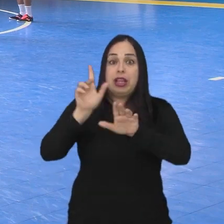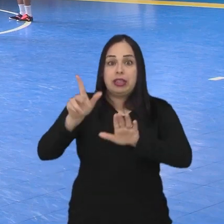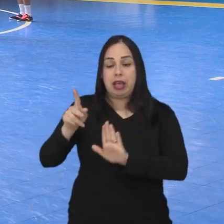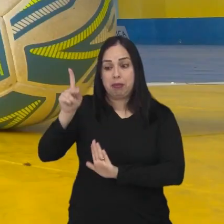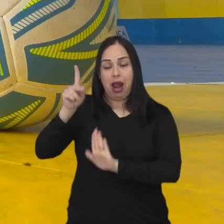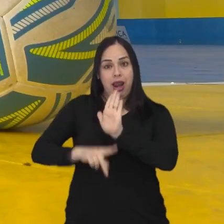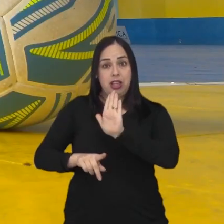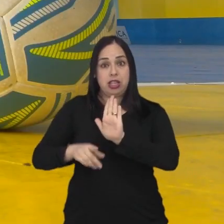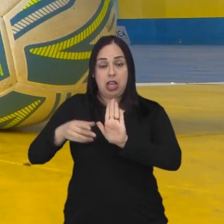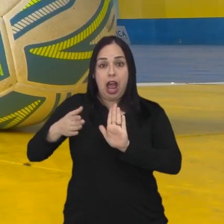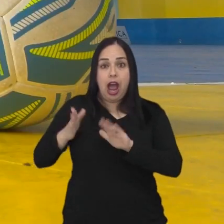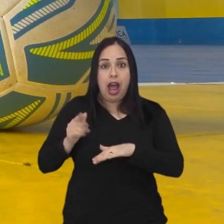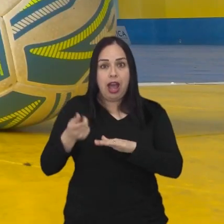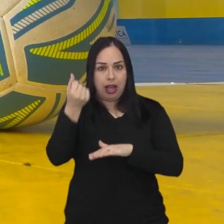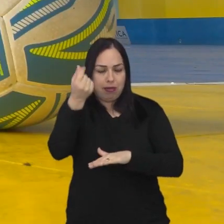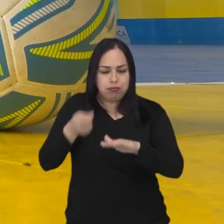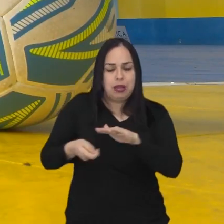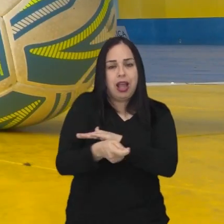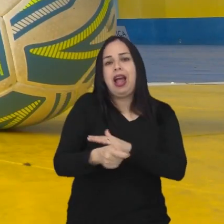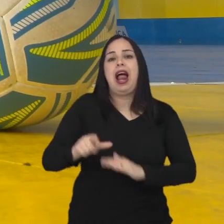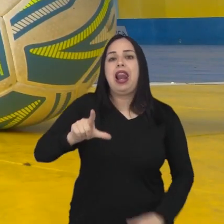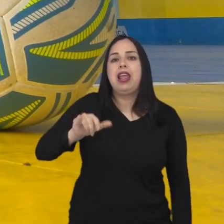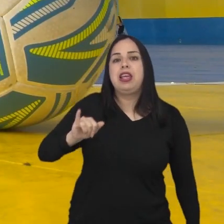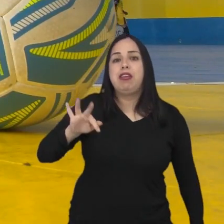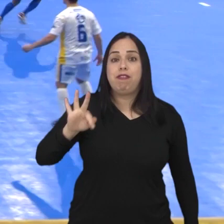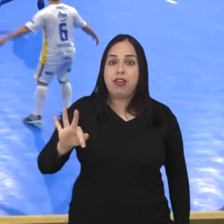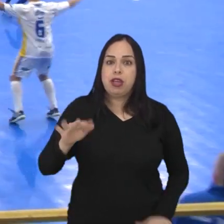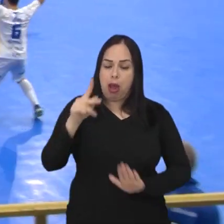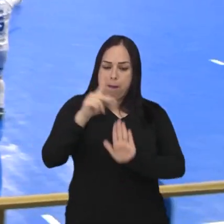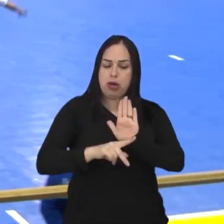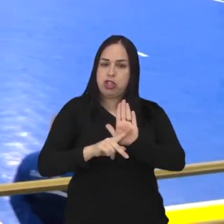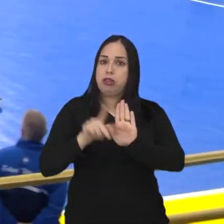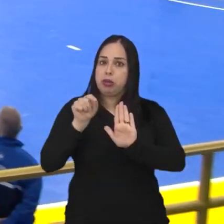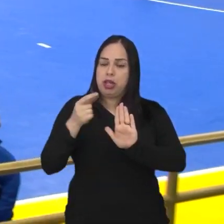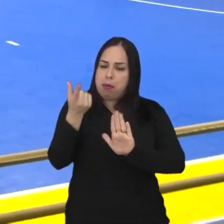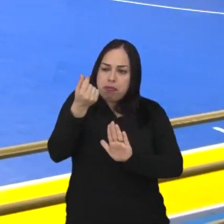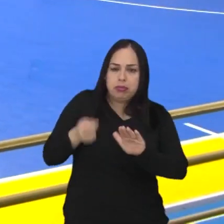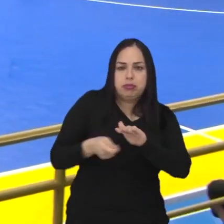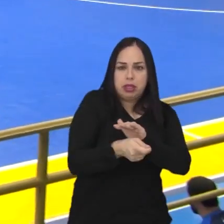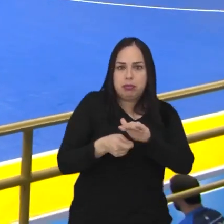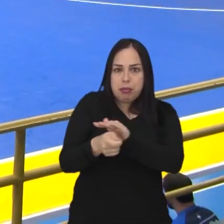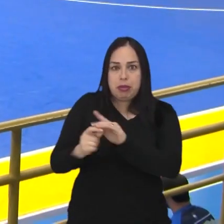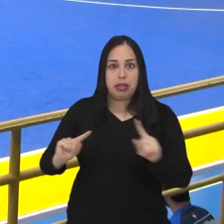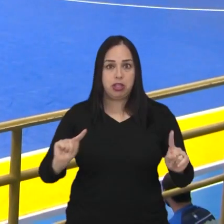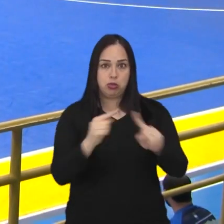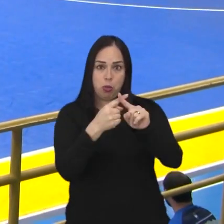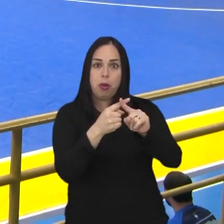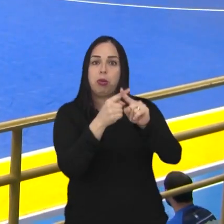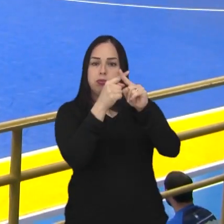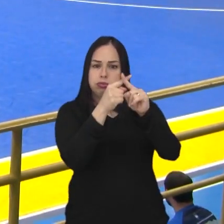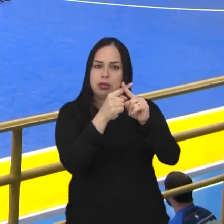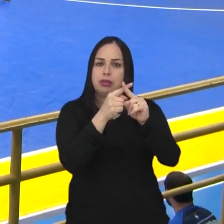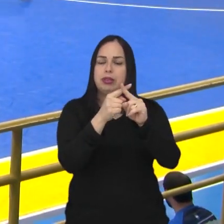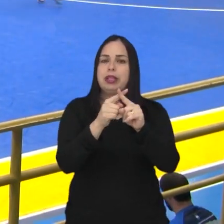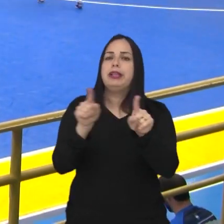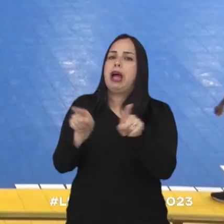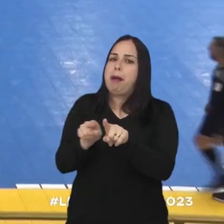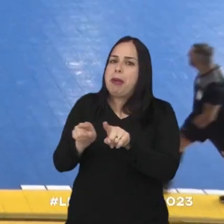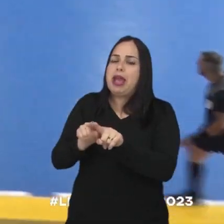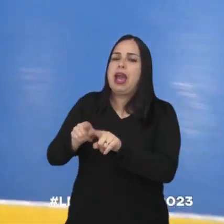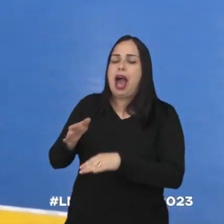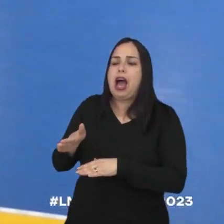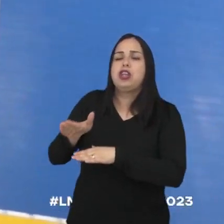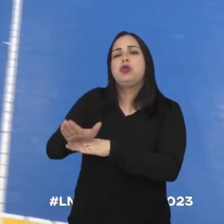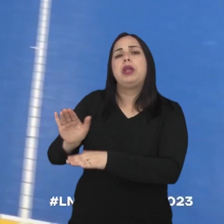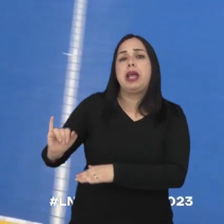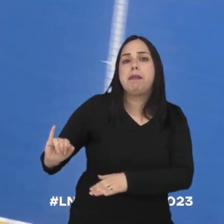por meio das leis de incentivo ao esporte, como a LIF, que além da parte competitiva, nas disputas de campeonatos,